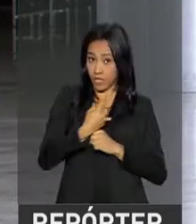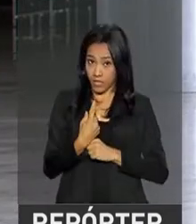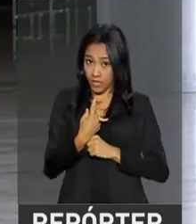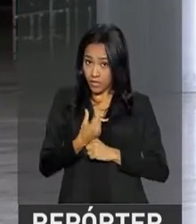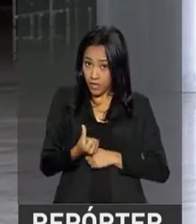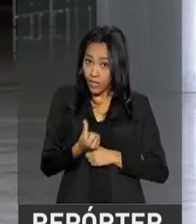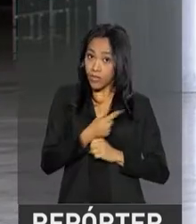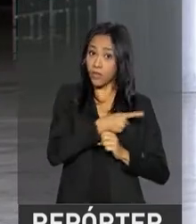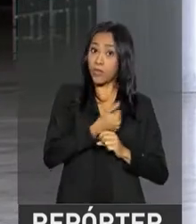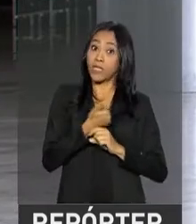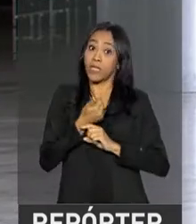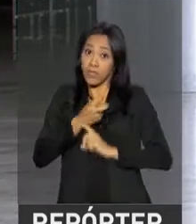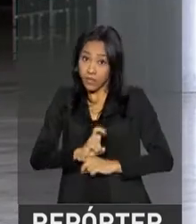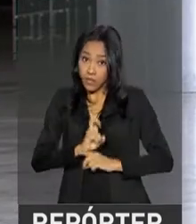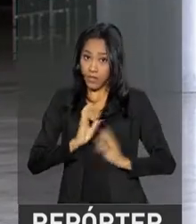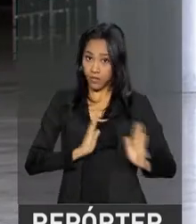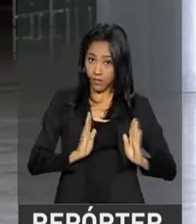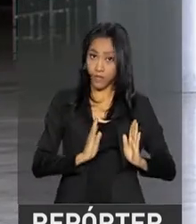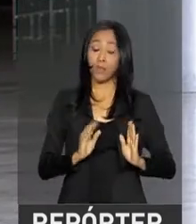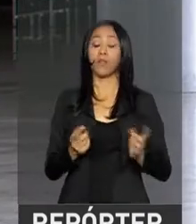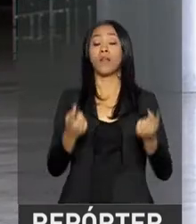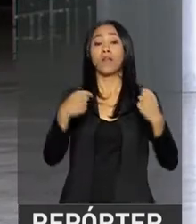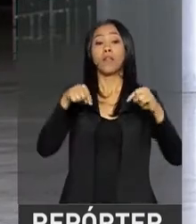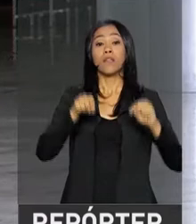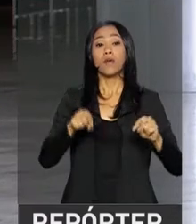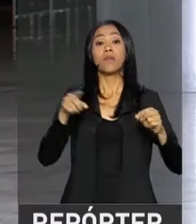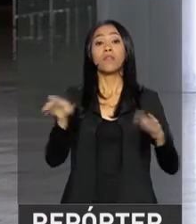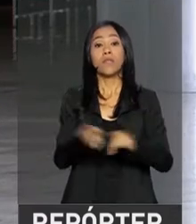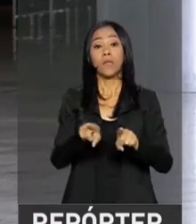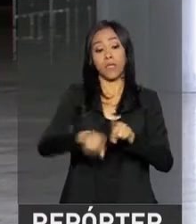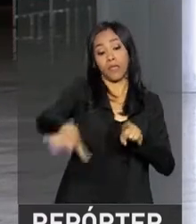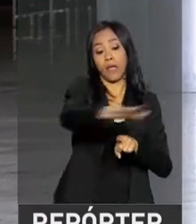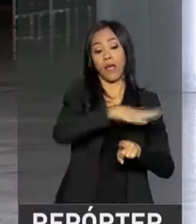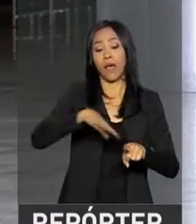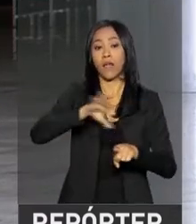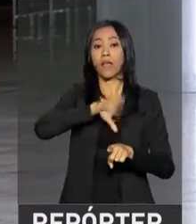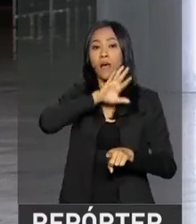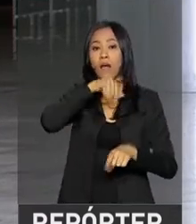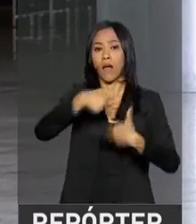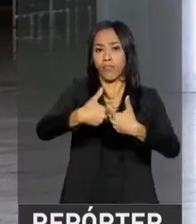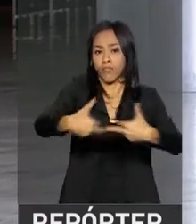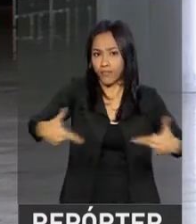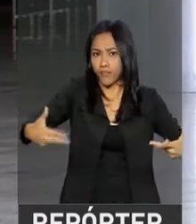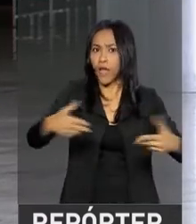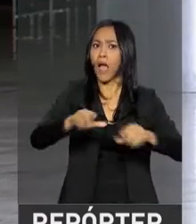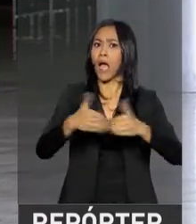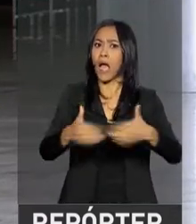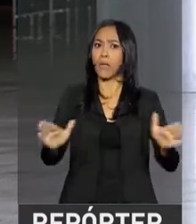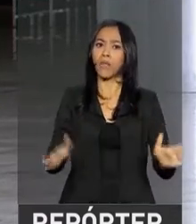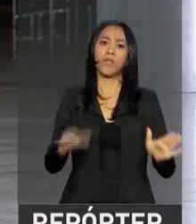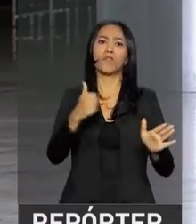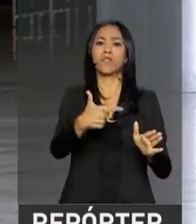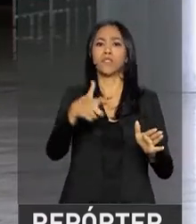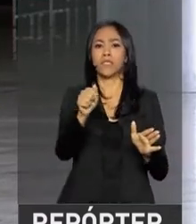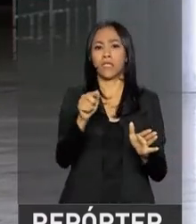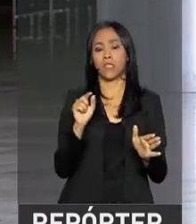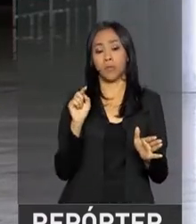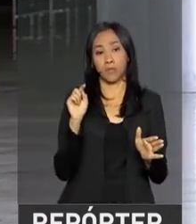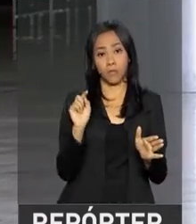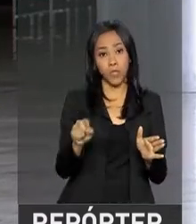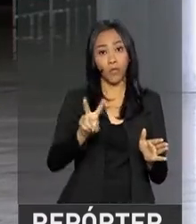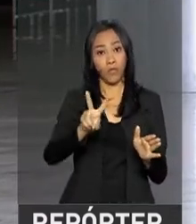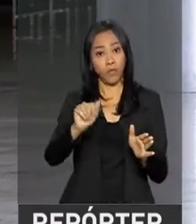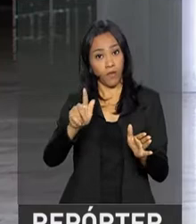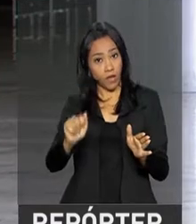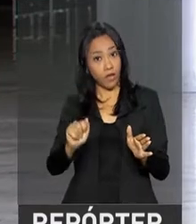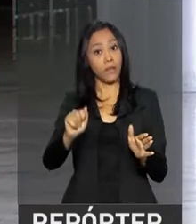no oficial do positivo na agropecuária que abriu 37 mil novas vagas em 2017 revertendo aí a